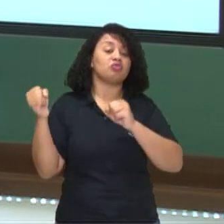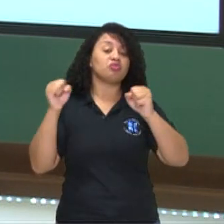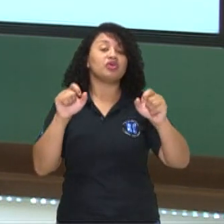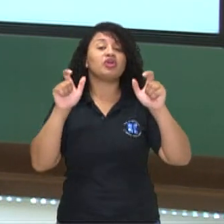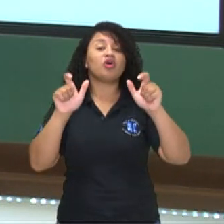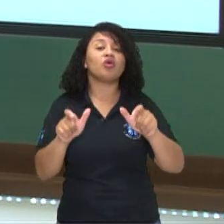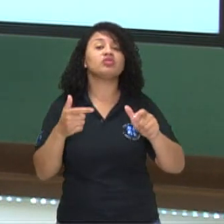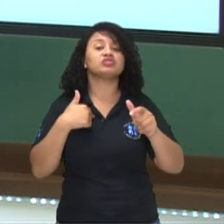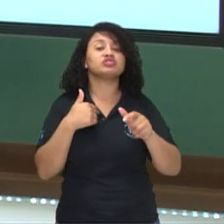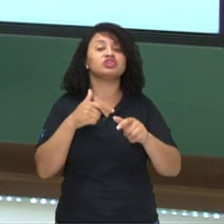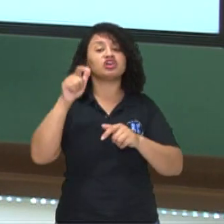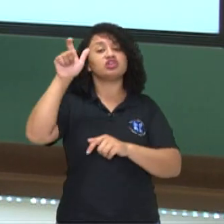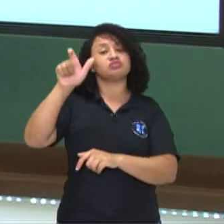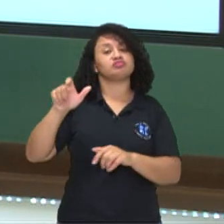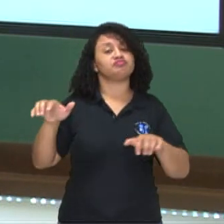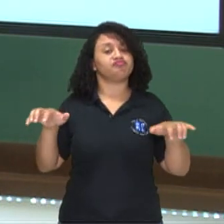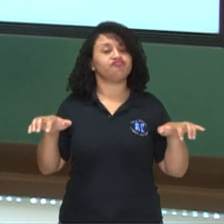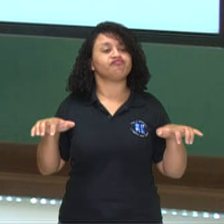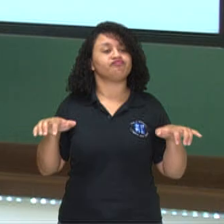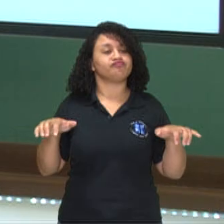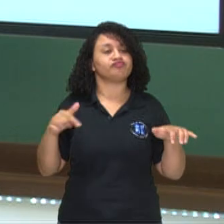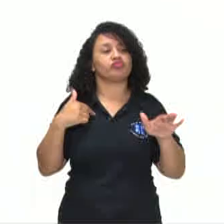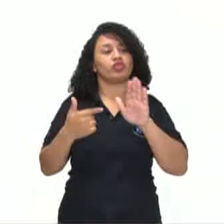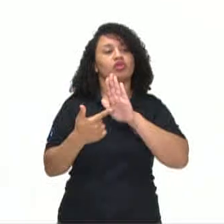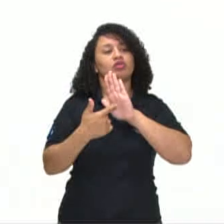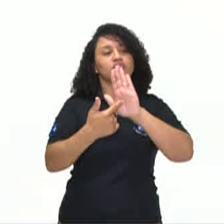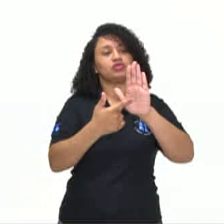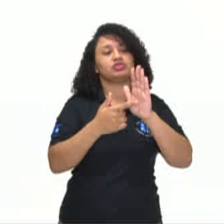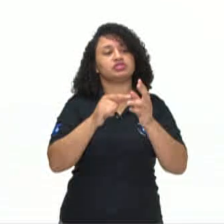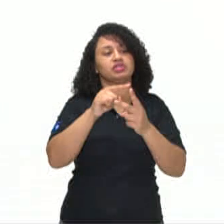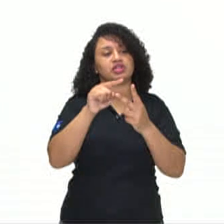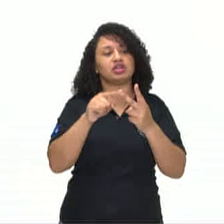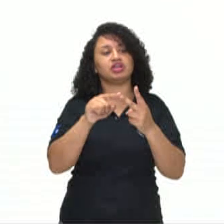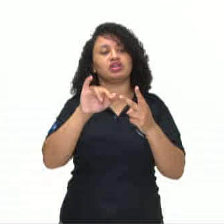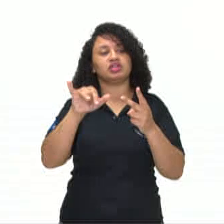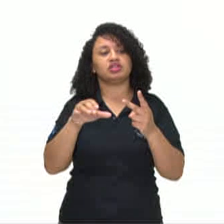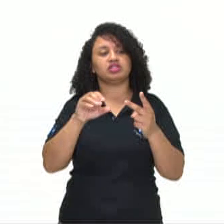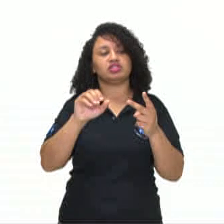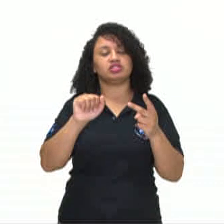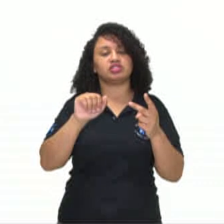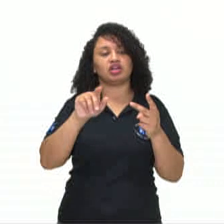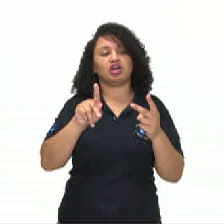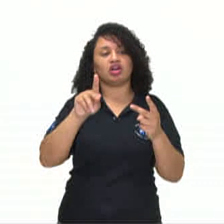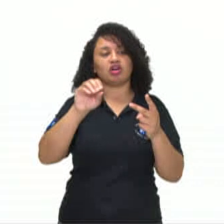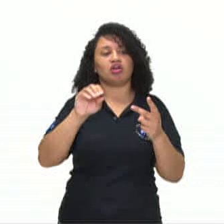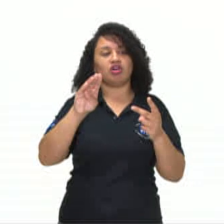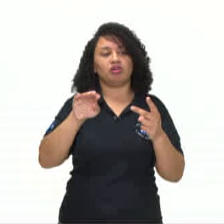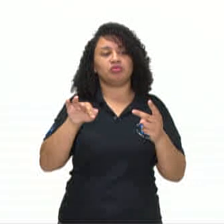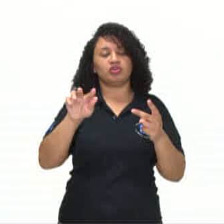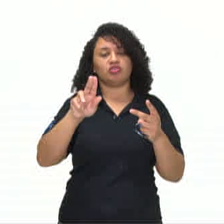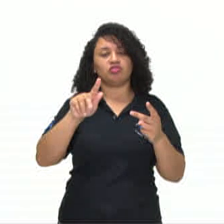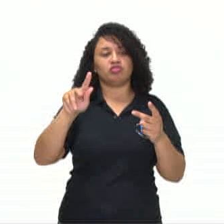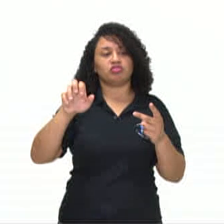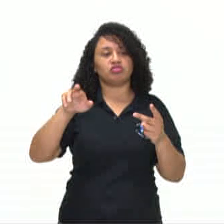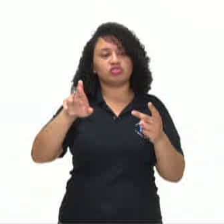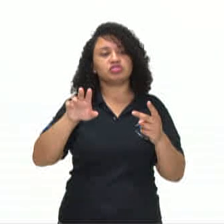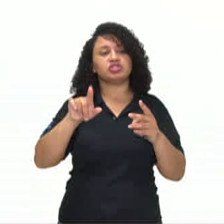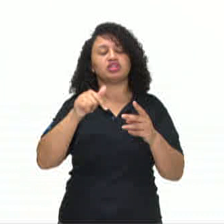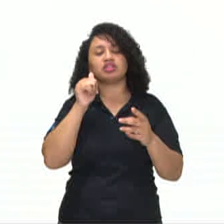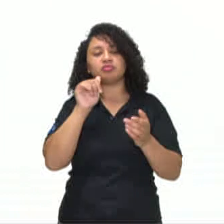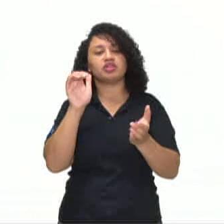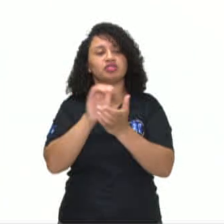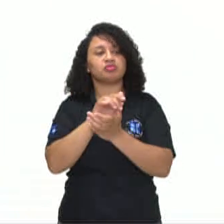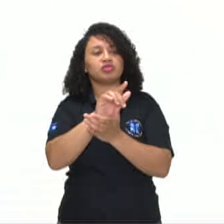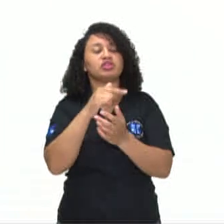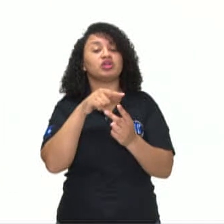um monarca. Aqui é uma reprodução, né, do Jacob Fugger e sua esposa, grandes burgueses da região de